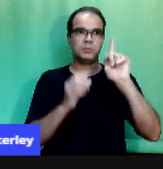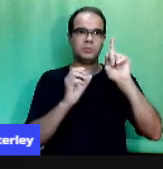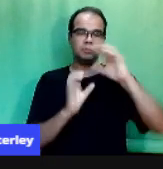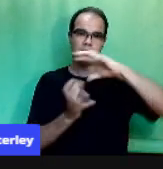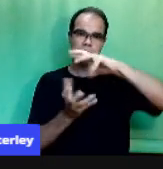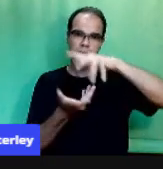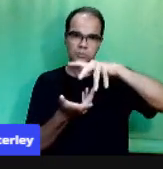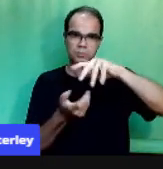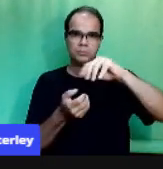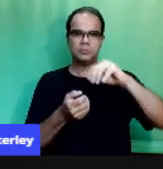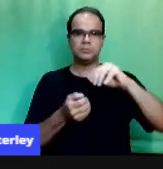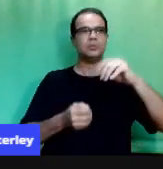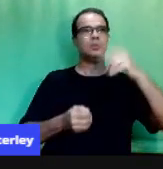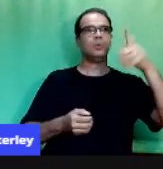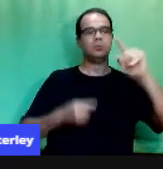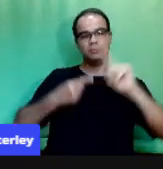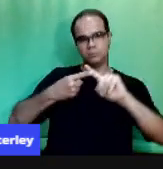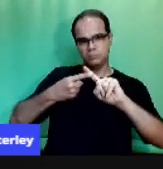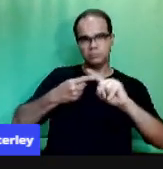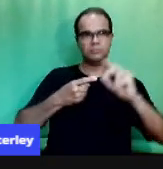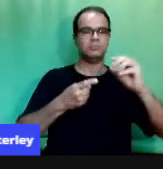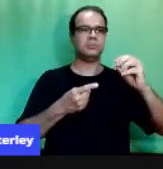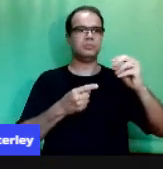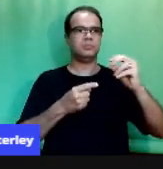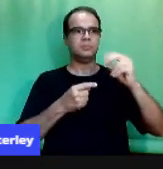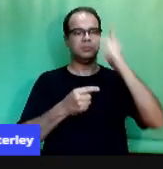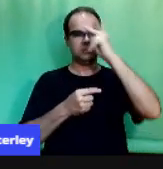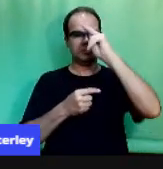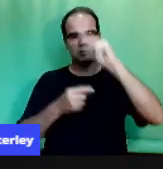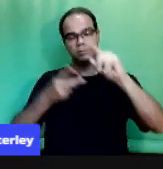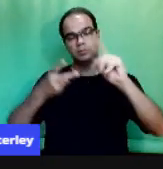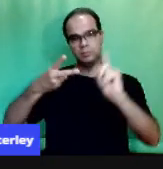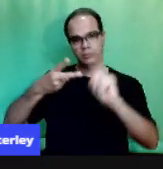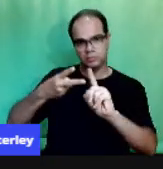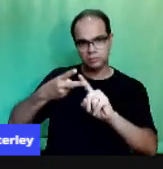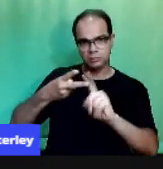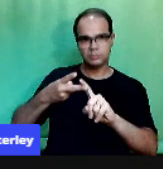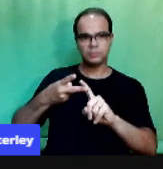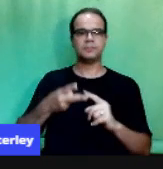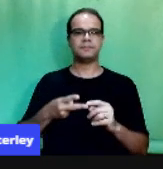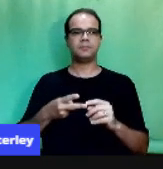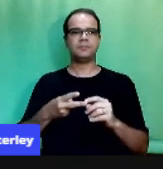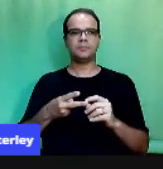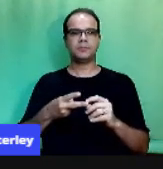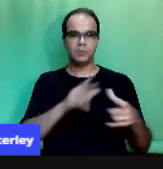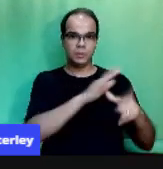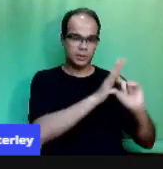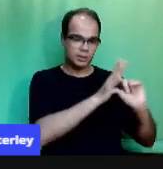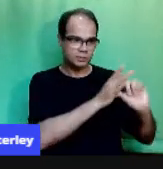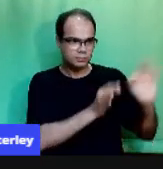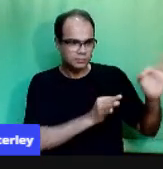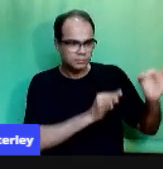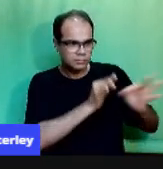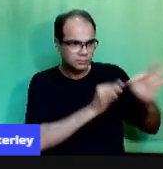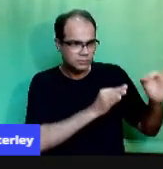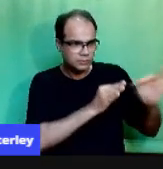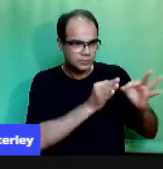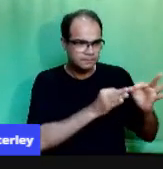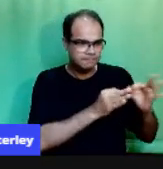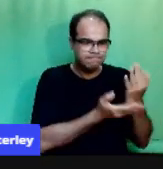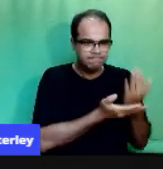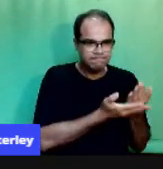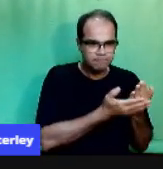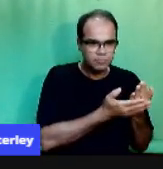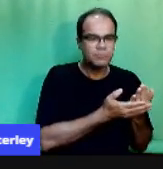o tópico 2, e assim, conforme o seu planejamento, ele irá organizar a